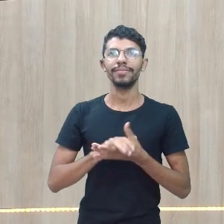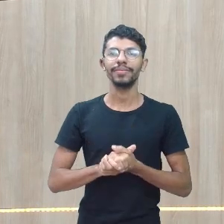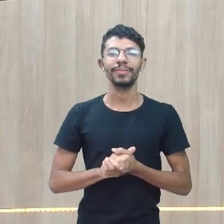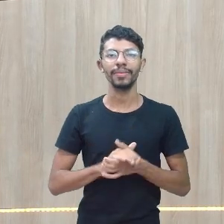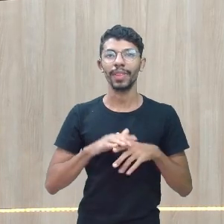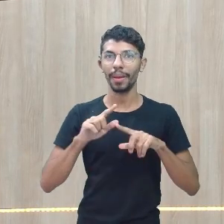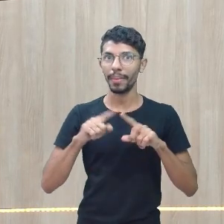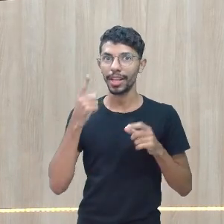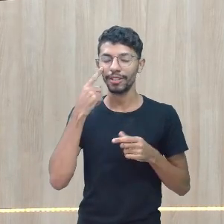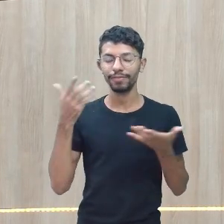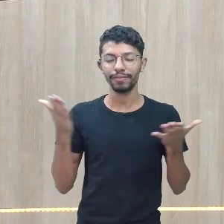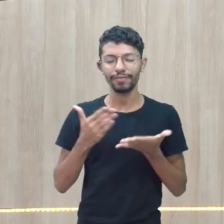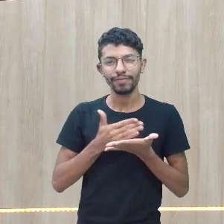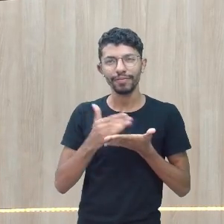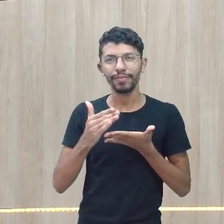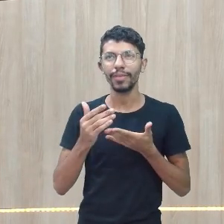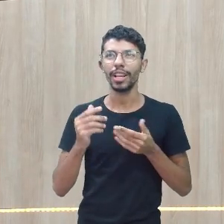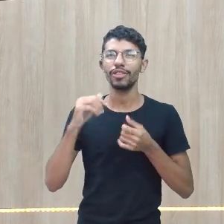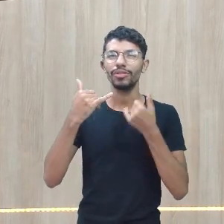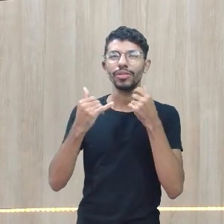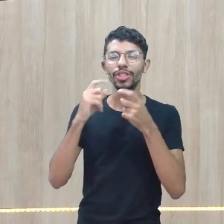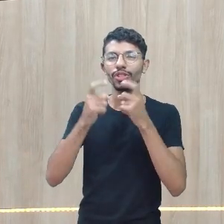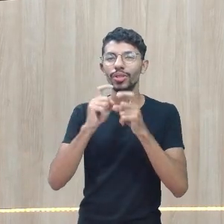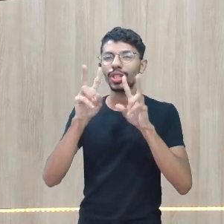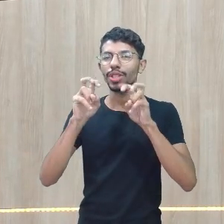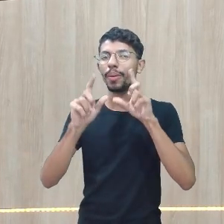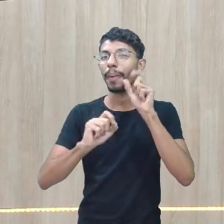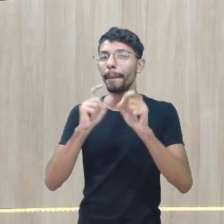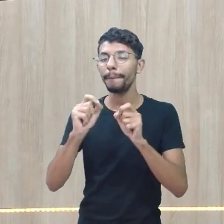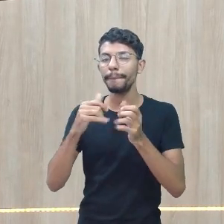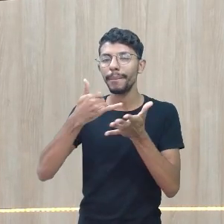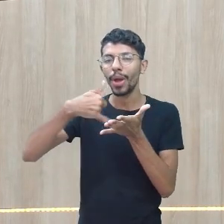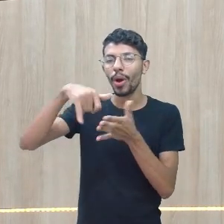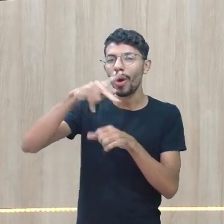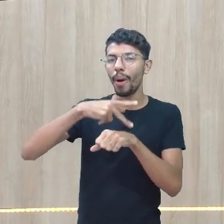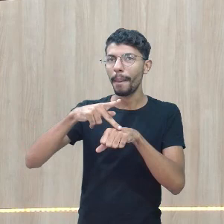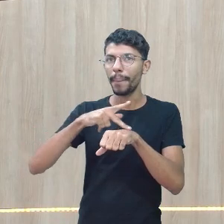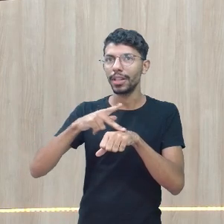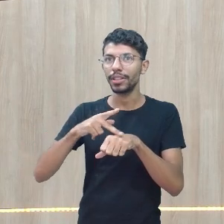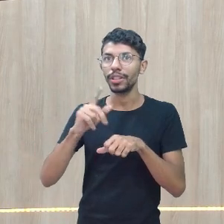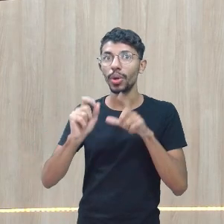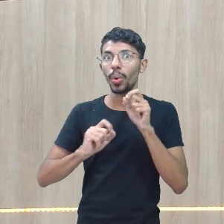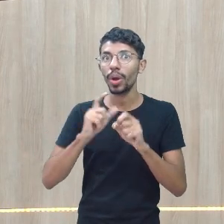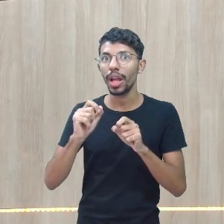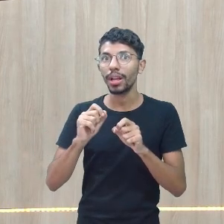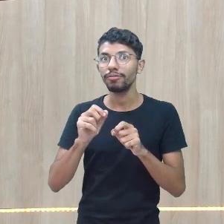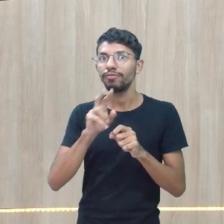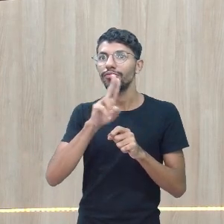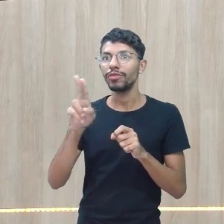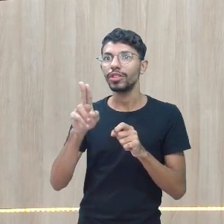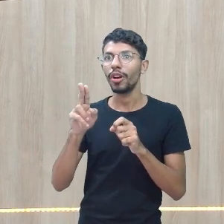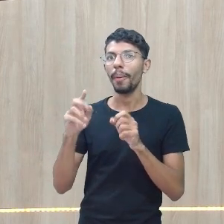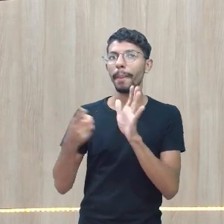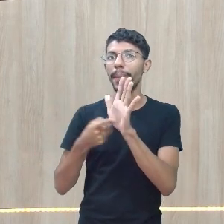lá. Vamos começar a falar do petróleo, né? Muitas vezes chamado do ouro negro, né? Ouro por essa questão